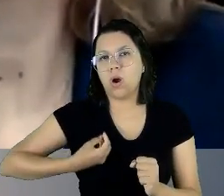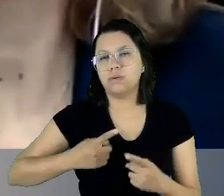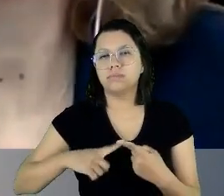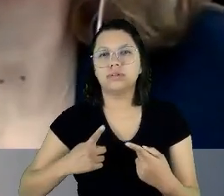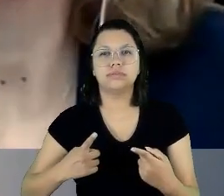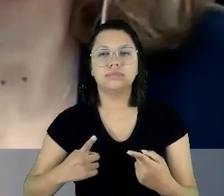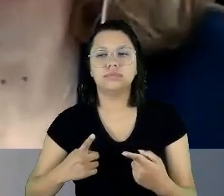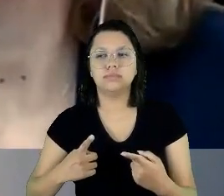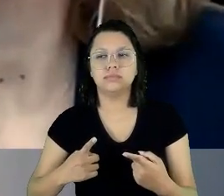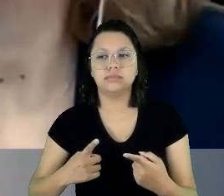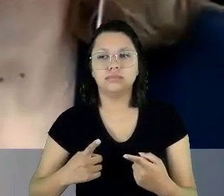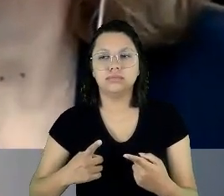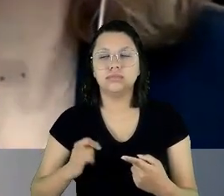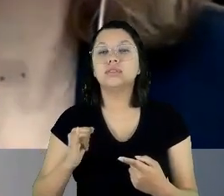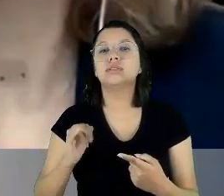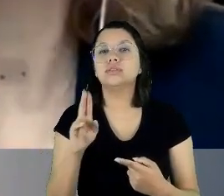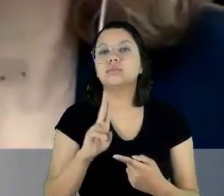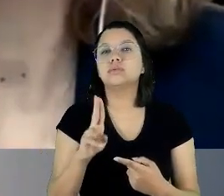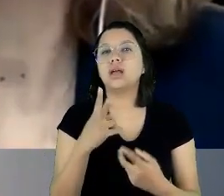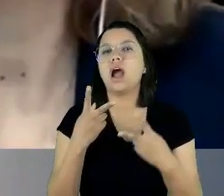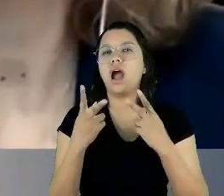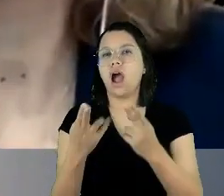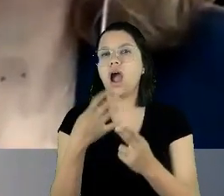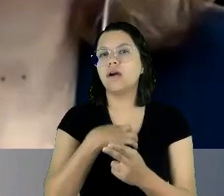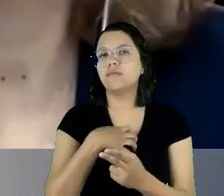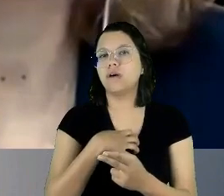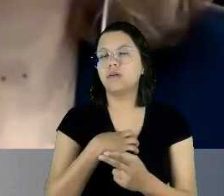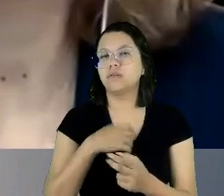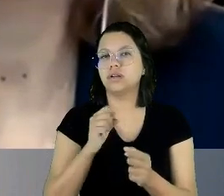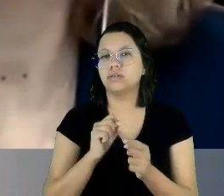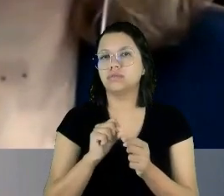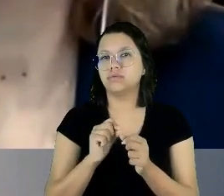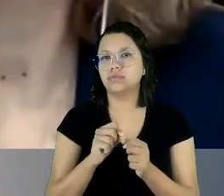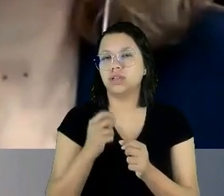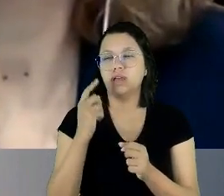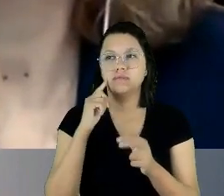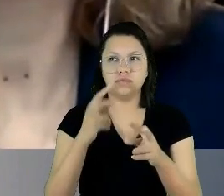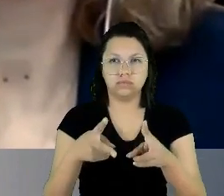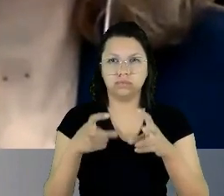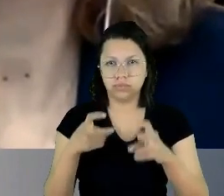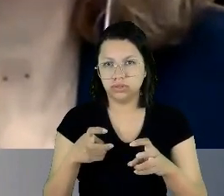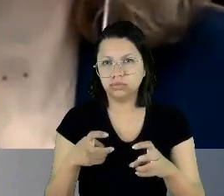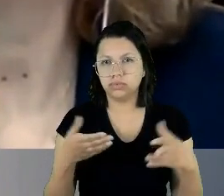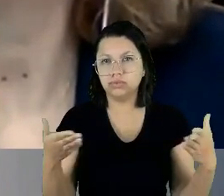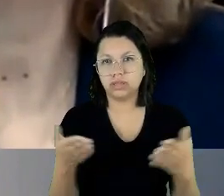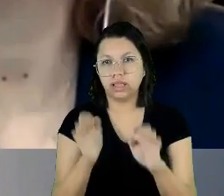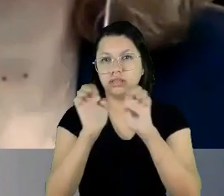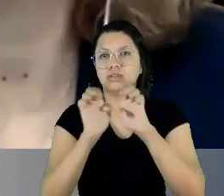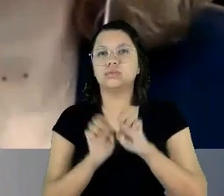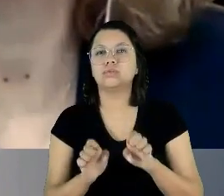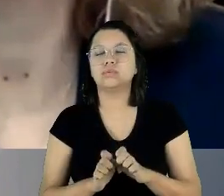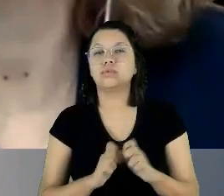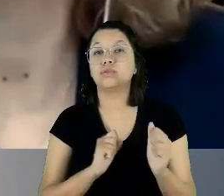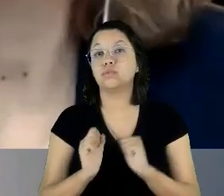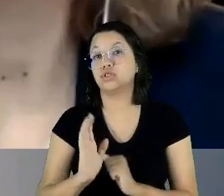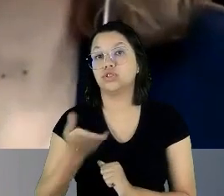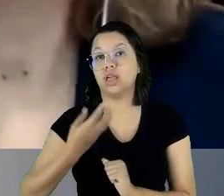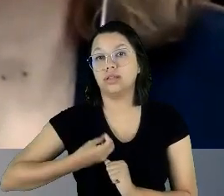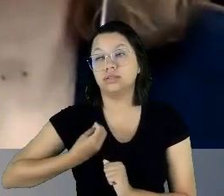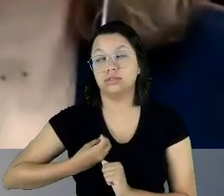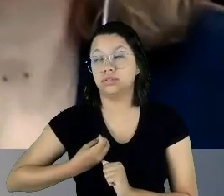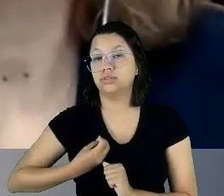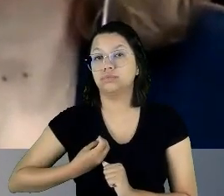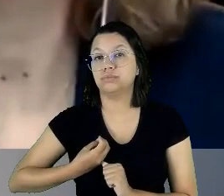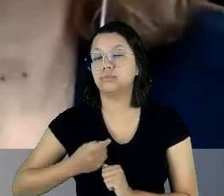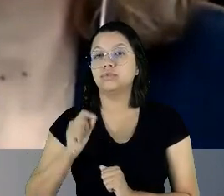mas se utilizar os mesmos métodos que definiram o que deve ser levado em consideração nessas estruturas de poder já